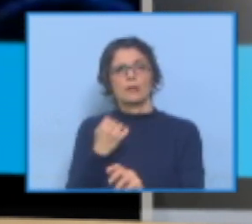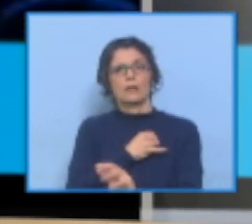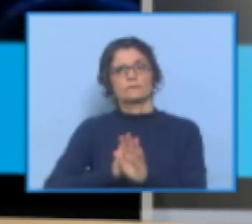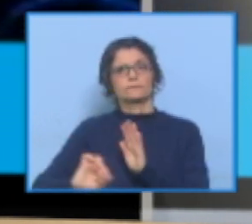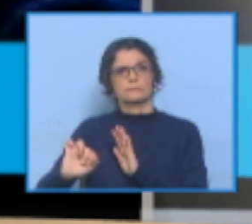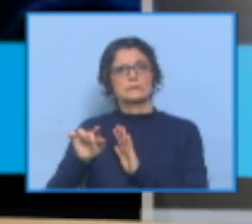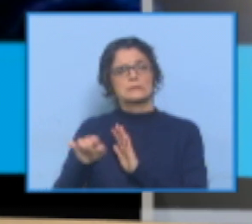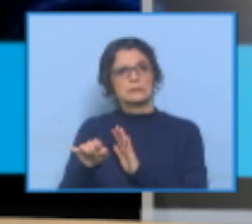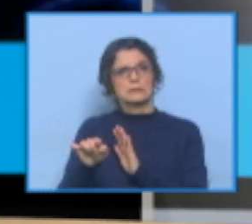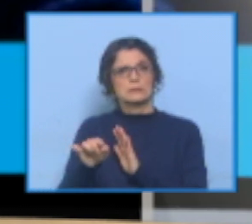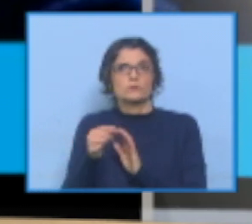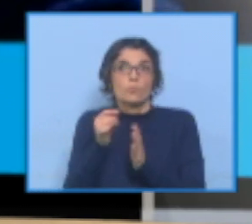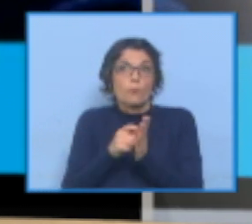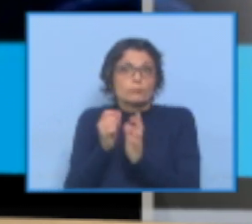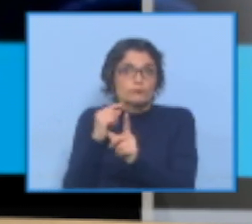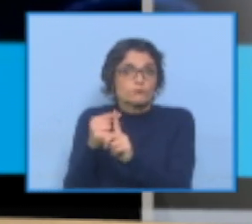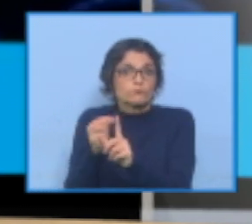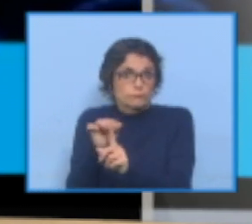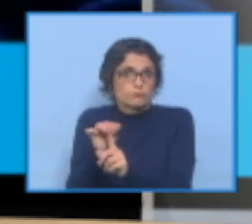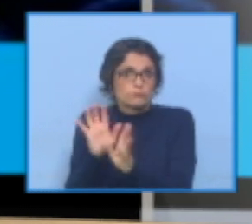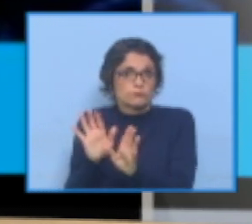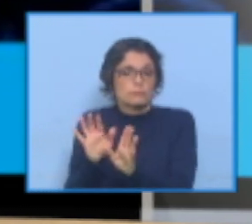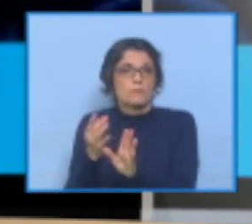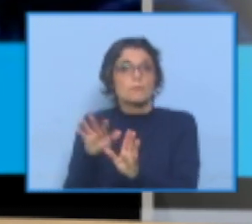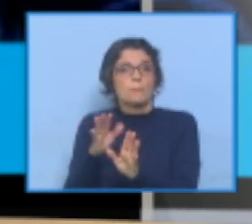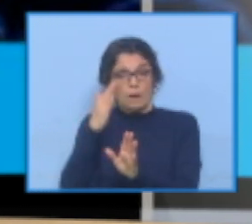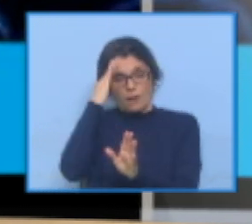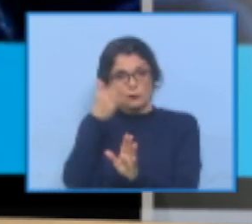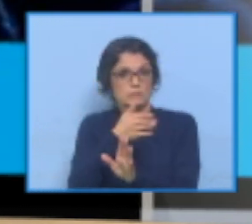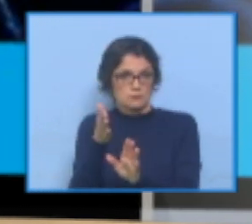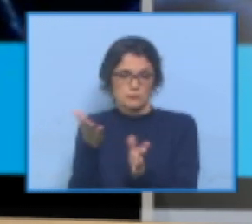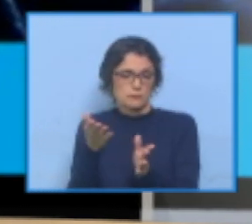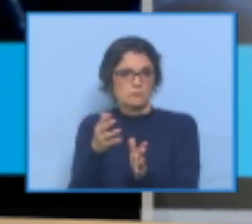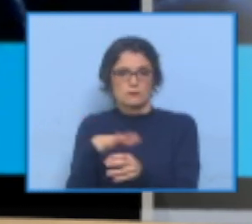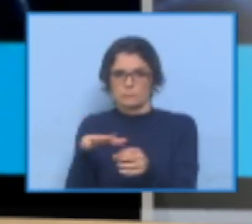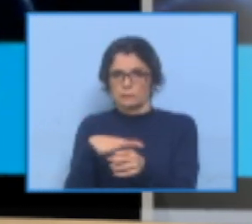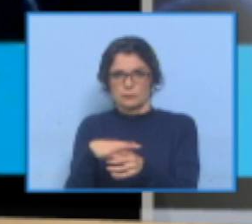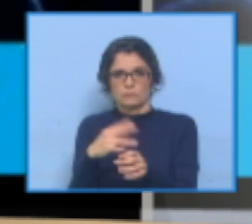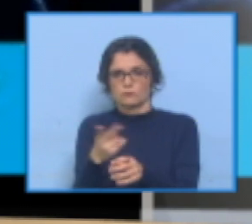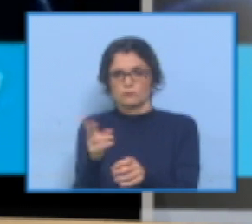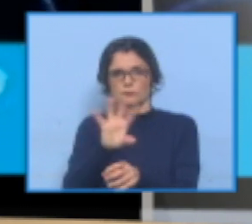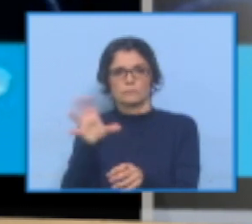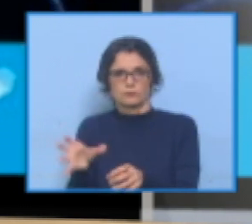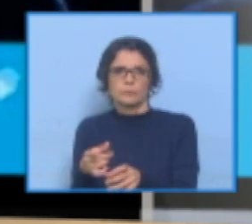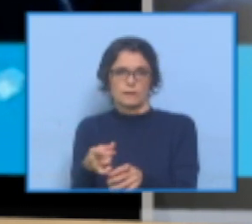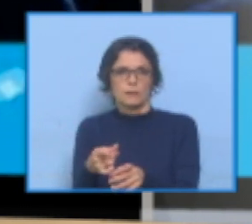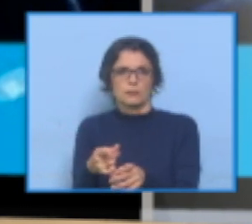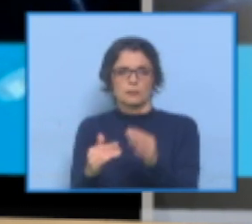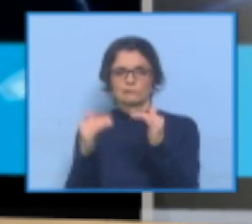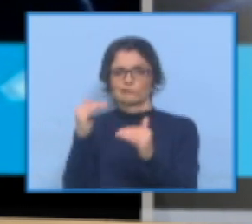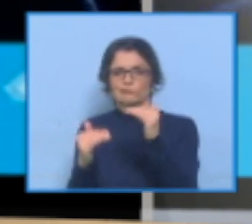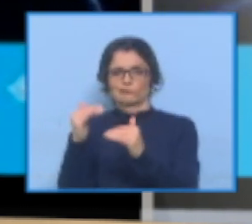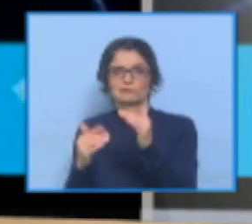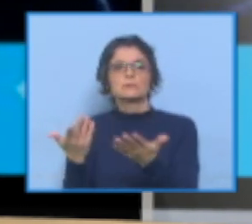tomado como um ponto positivo, embora todos saibamos a situação que se vive tanto no Iraque como na Síria, que não são situações estáveis e, portanto,